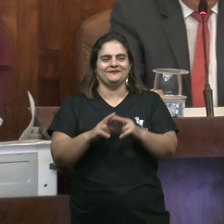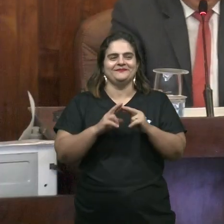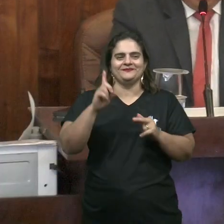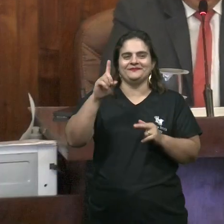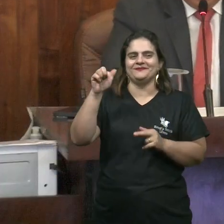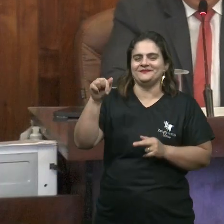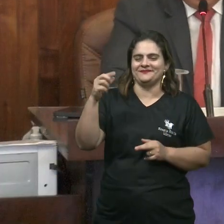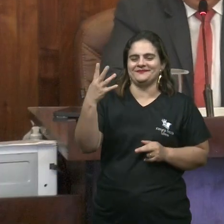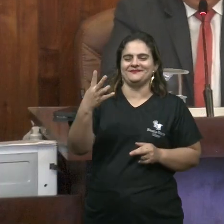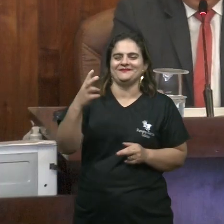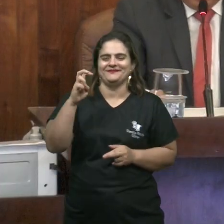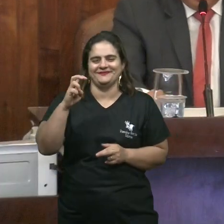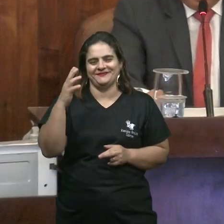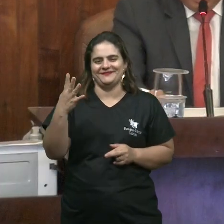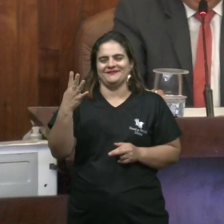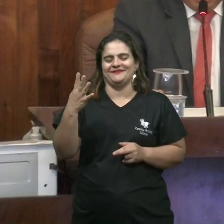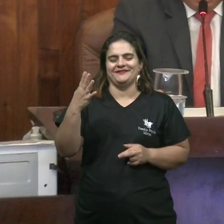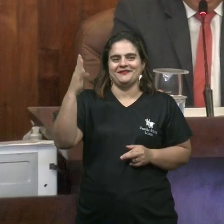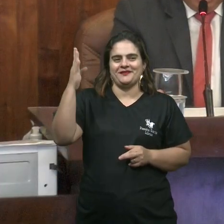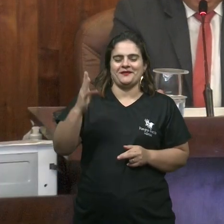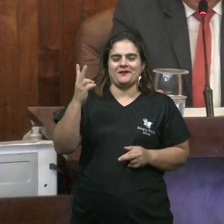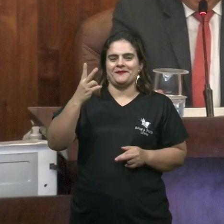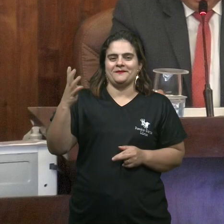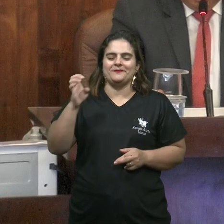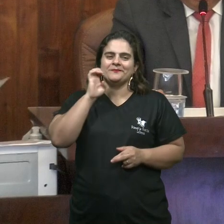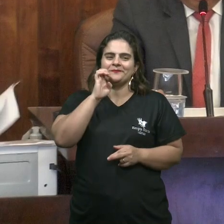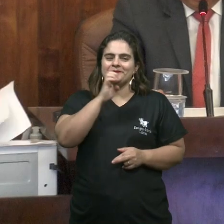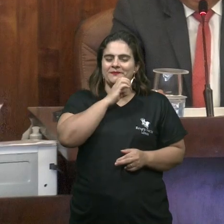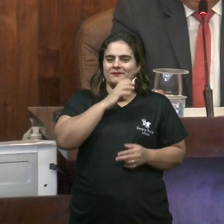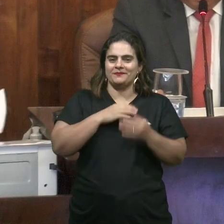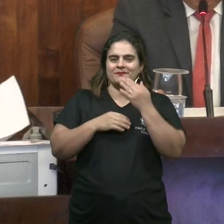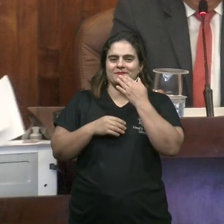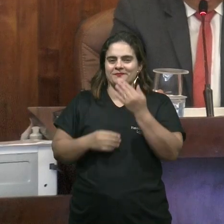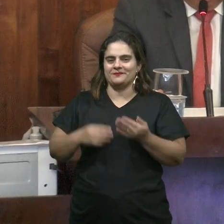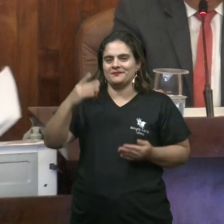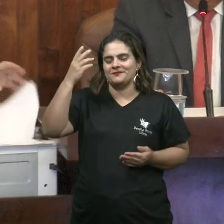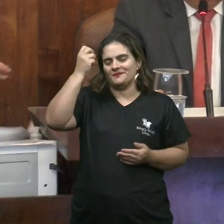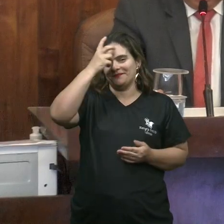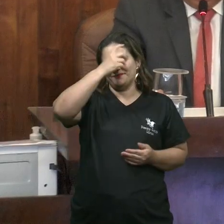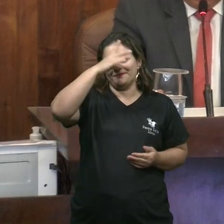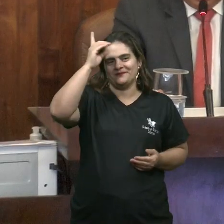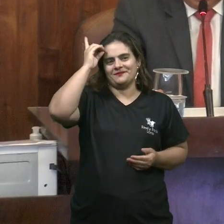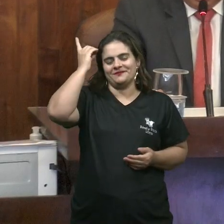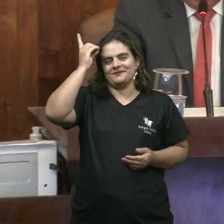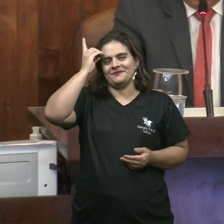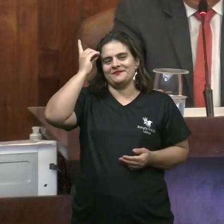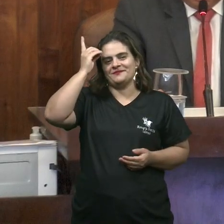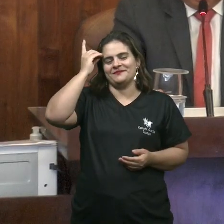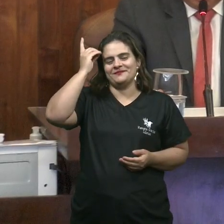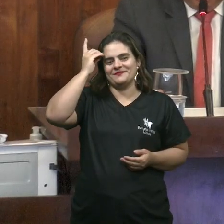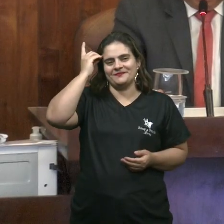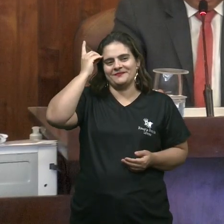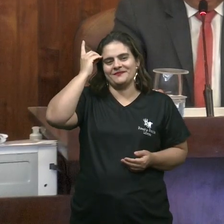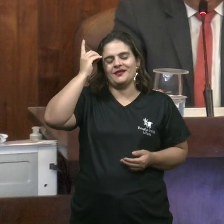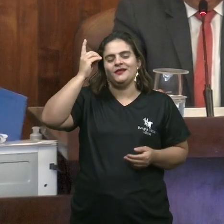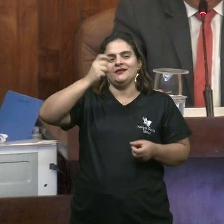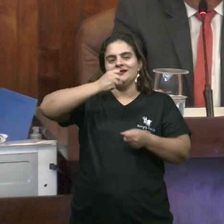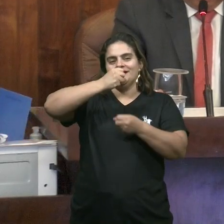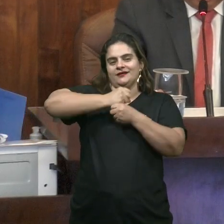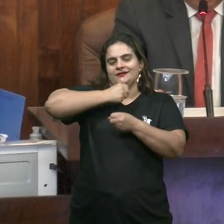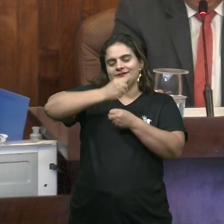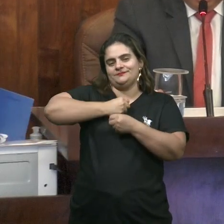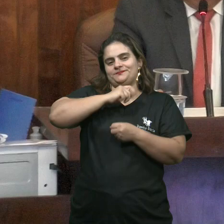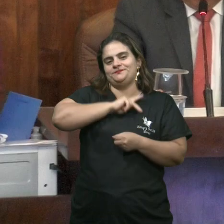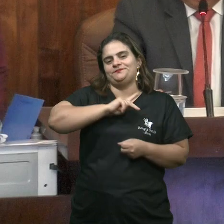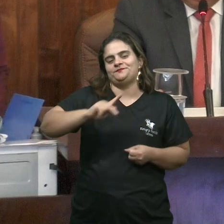Requerimento 1754-224, vereador doutor Elia Jeca. Soliciendo ao prefeito municipal, Sr. Alonso, após contato junto à Secretaria Municipal de Obras Públicas, Sr. Fábio de